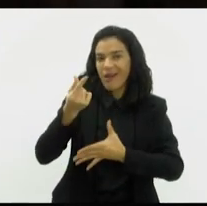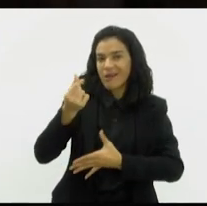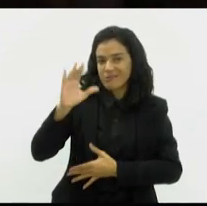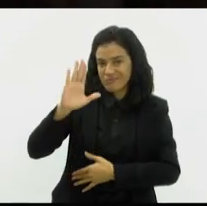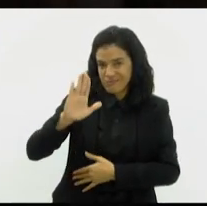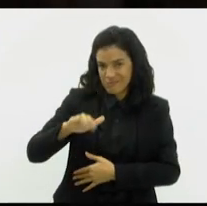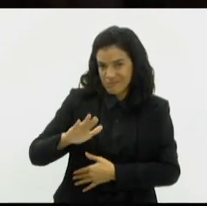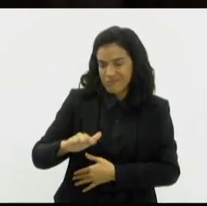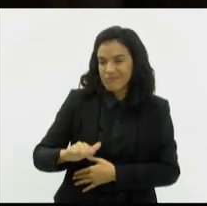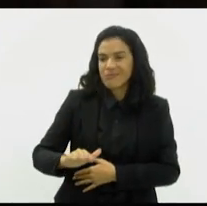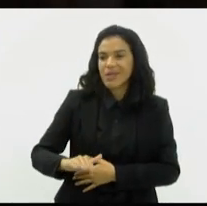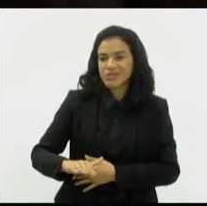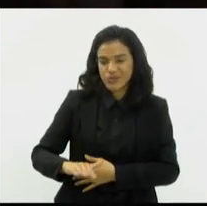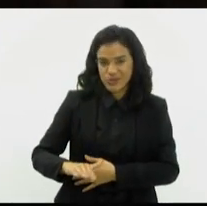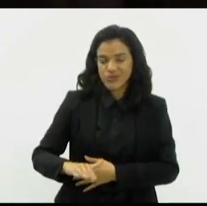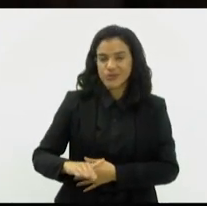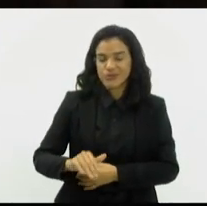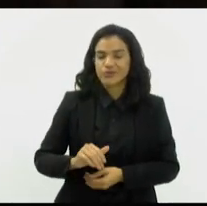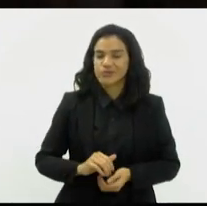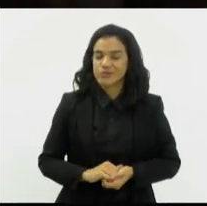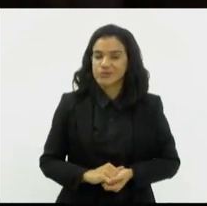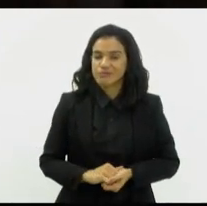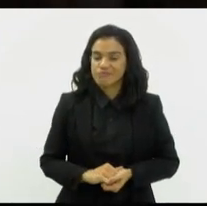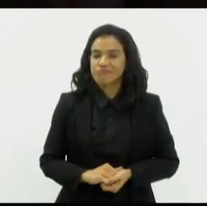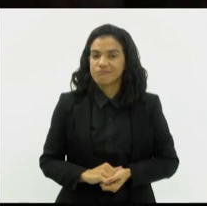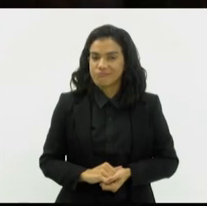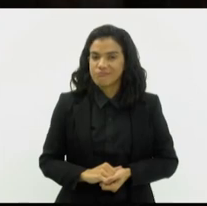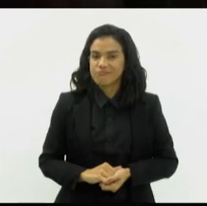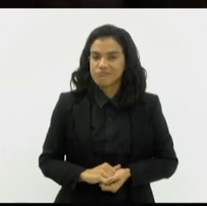A picanha baixou.